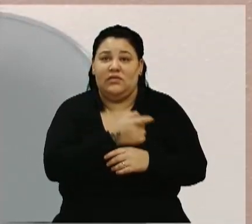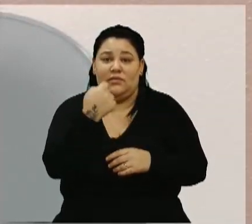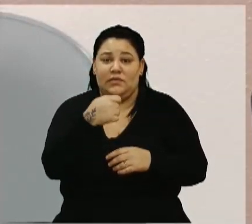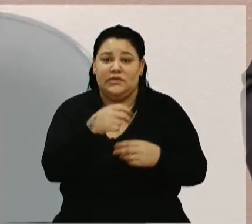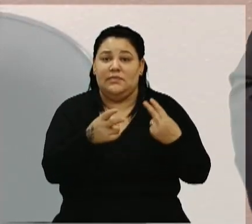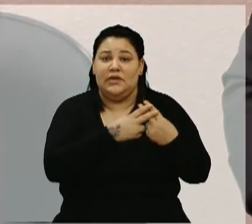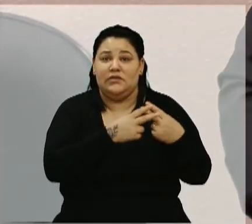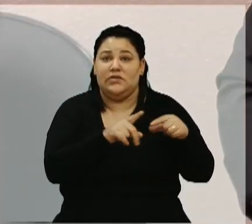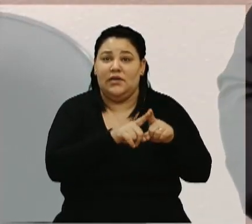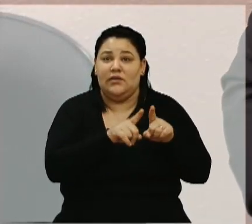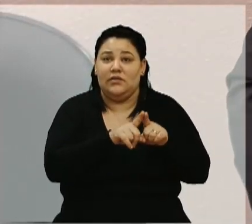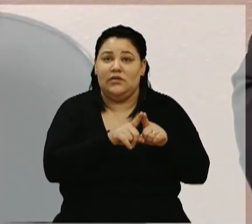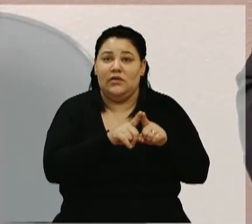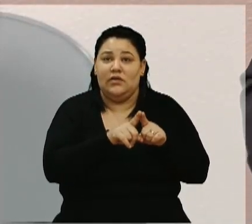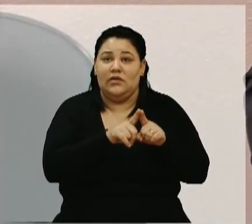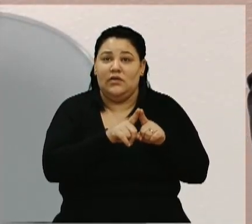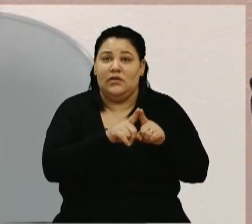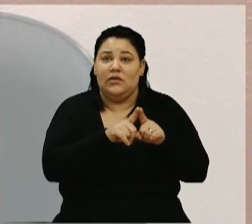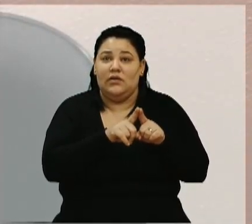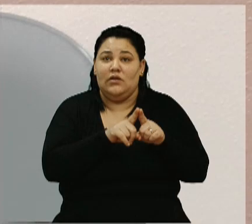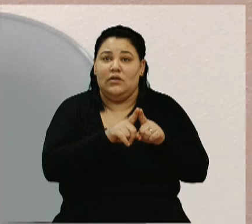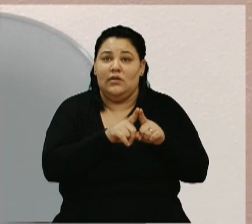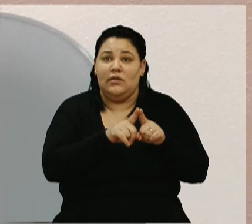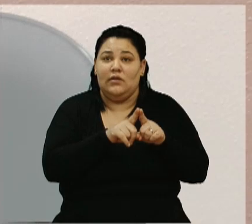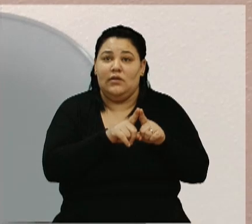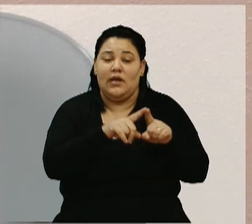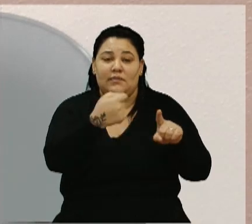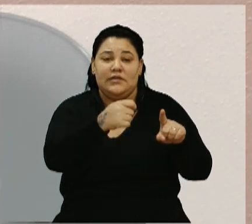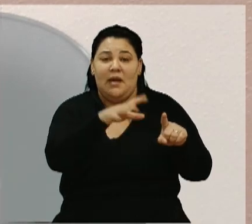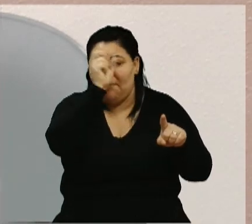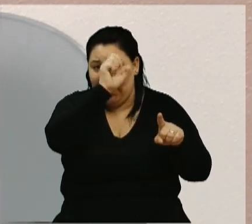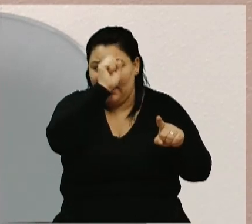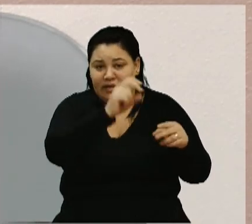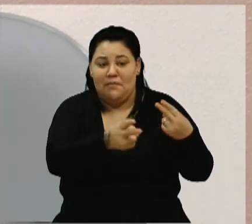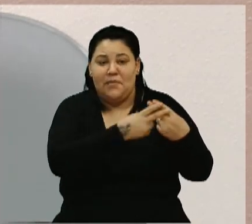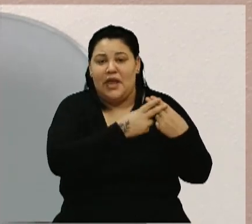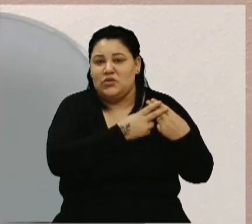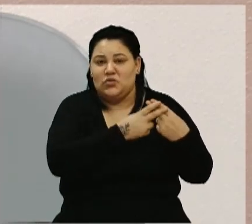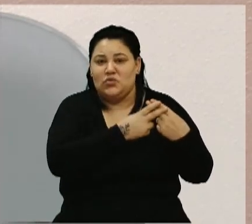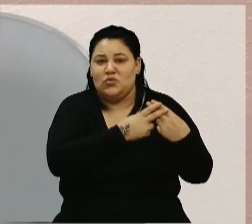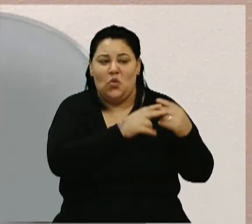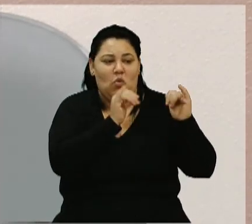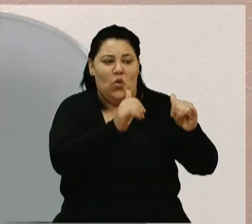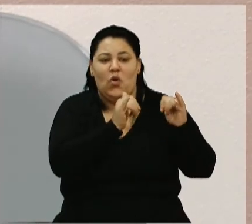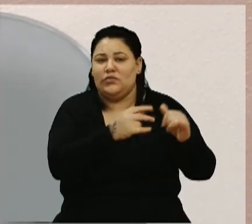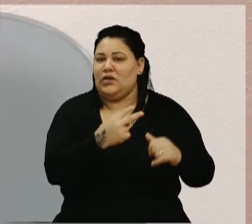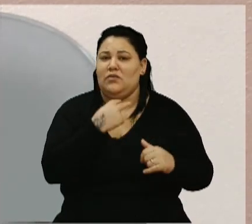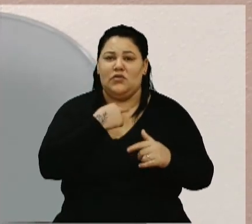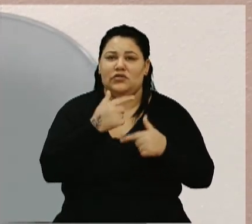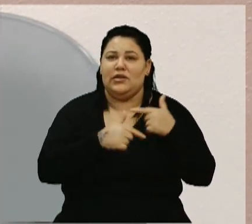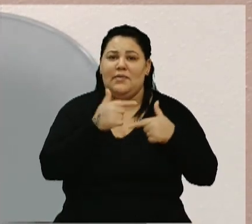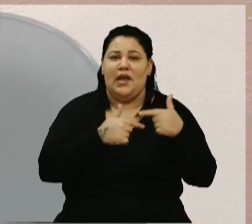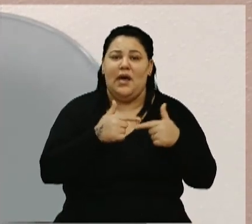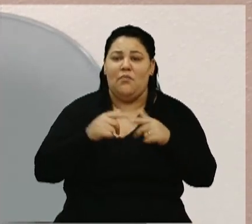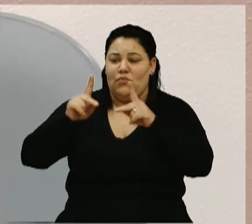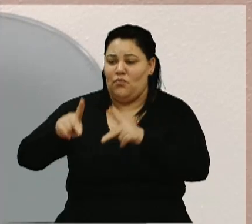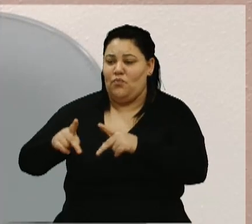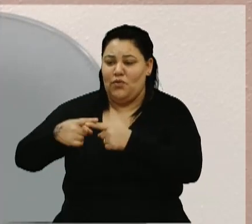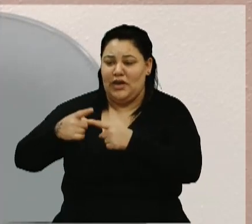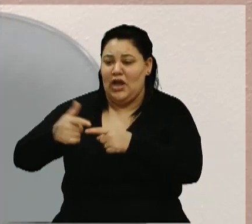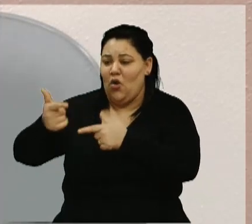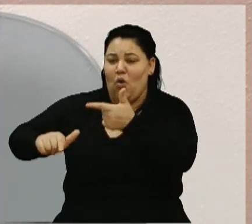preso, tá? Que ele tem que aprender o ônibus dele, que ele não pode mais trabalhar, porque os caras foram lá